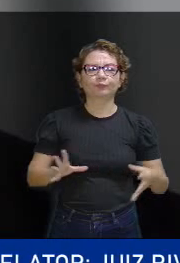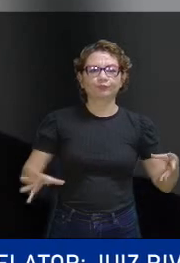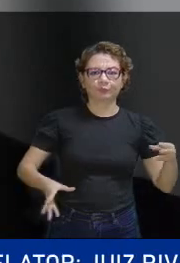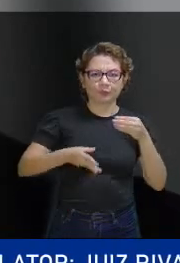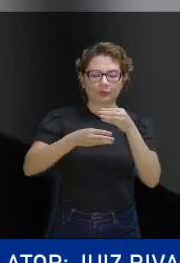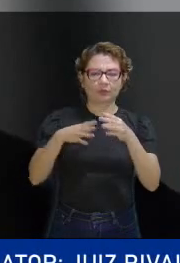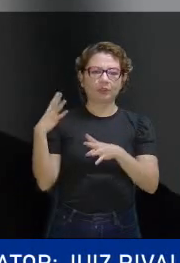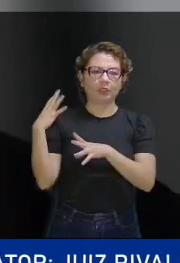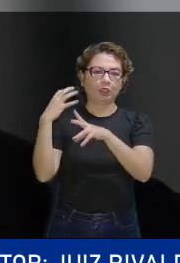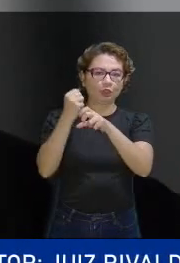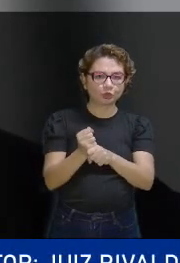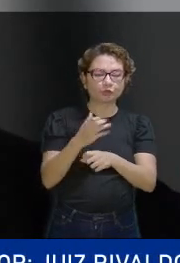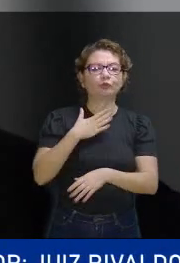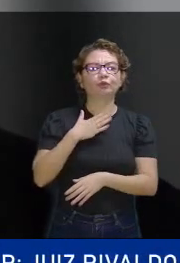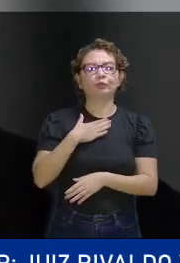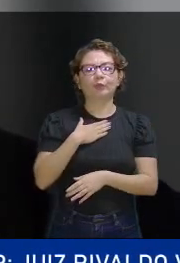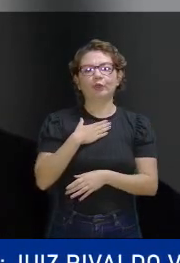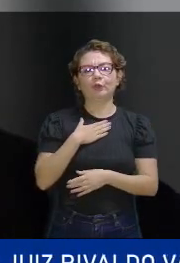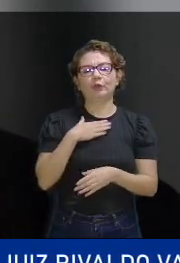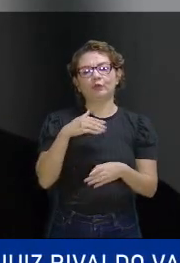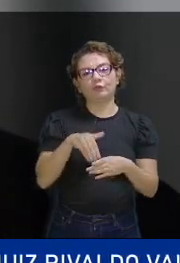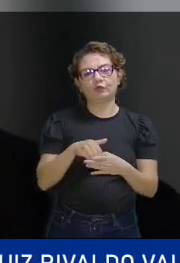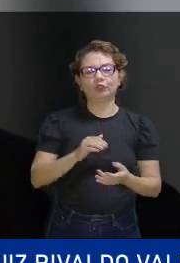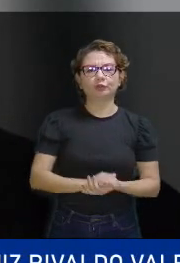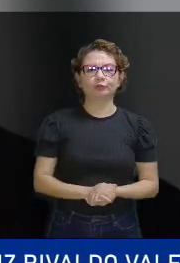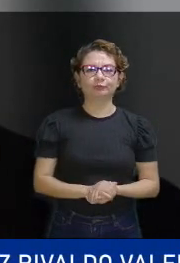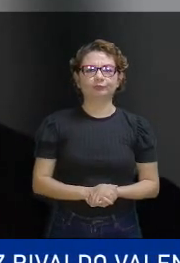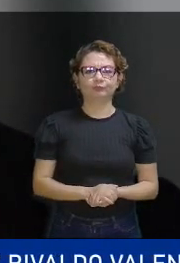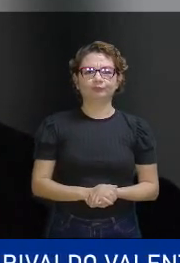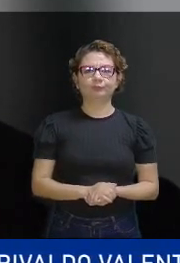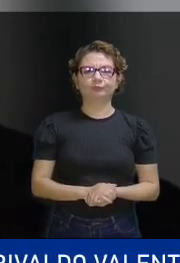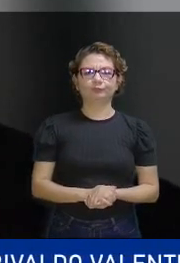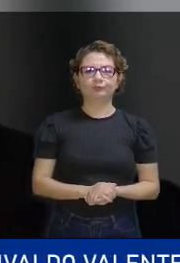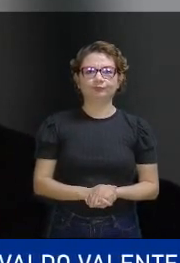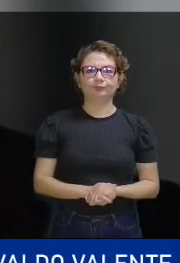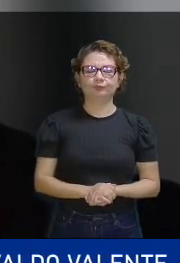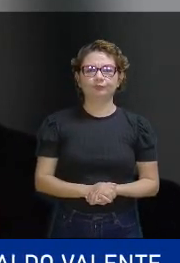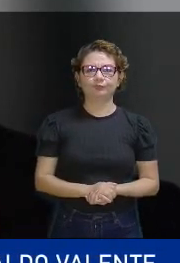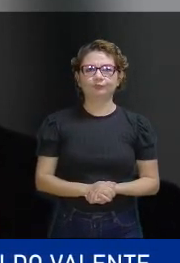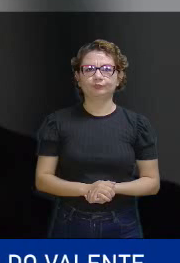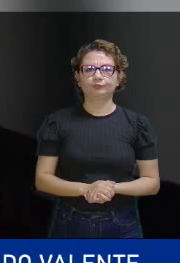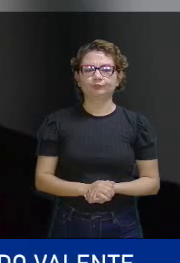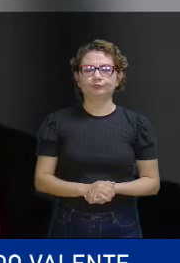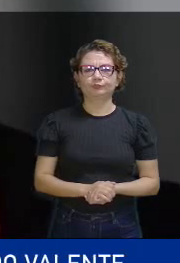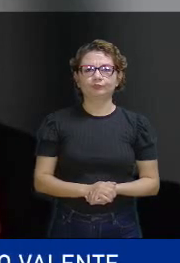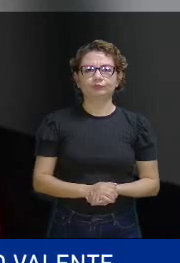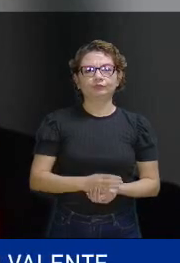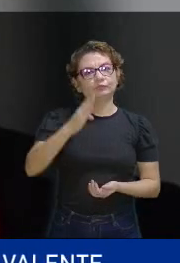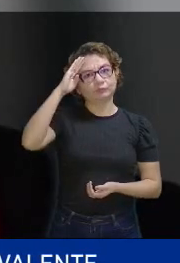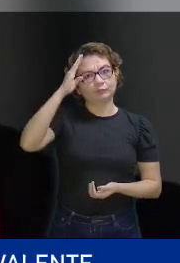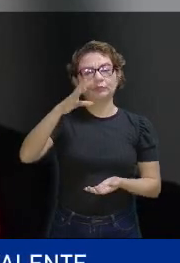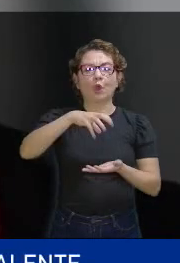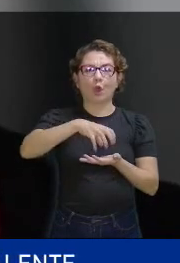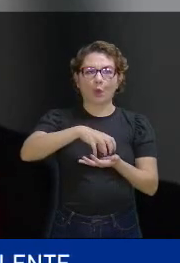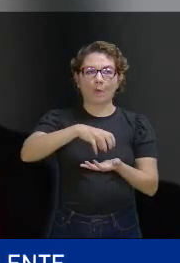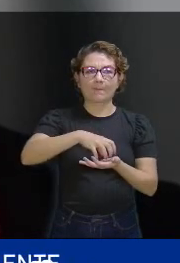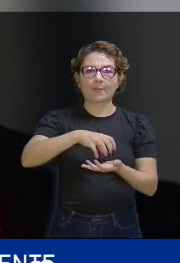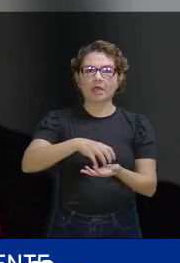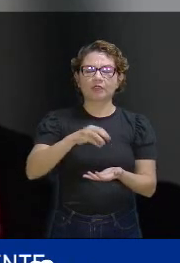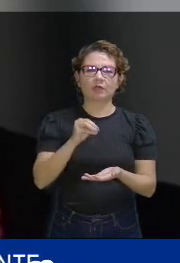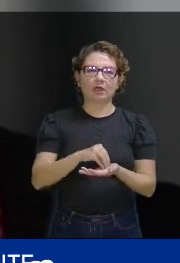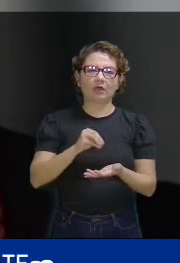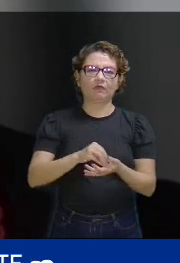aqui no meu voto, foi disponibilizado aos eminentes pares. A questão aqui principal, no mérito, a falta